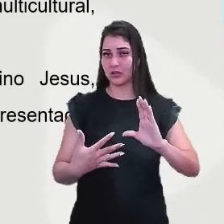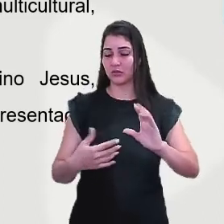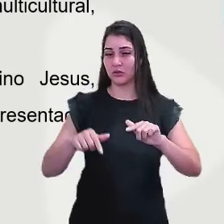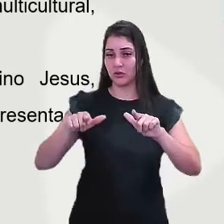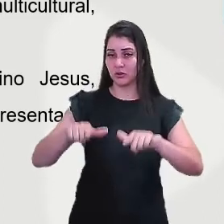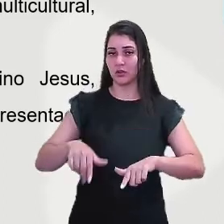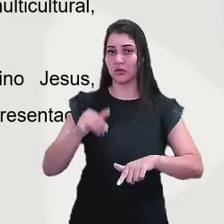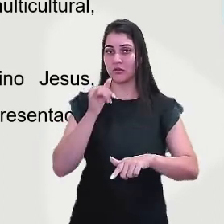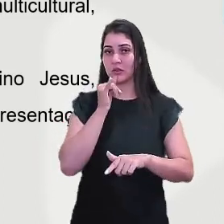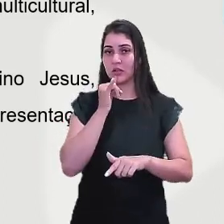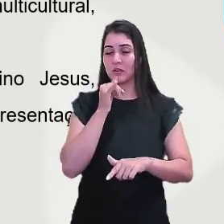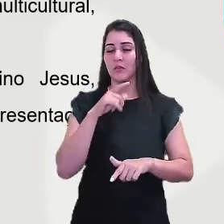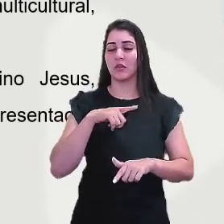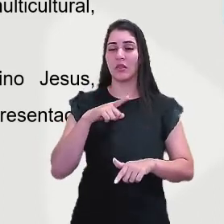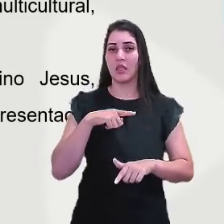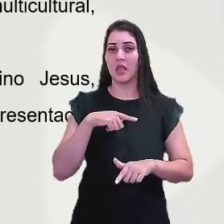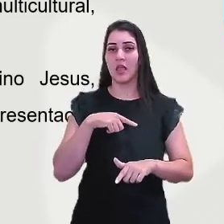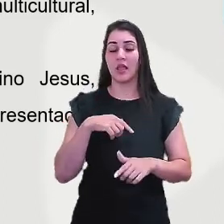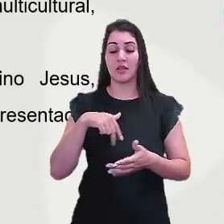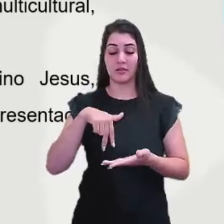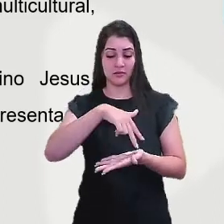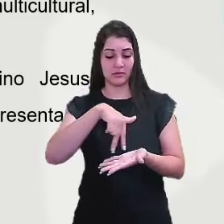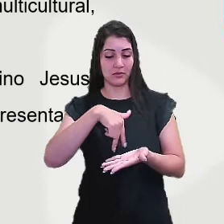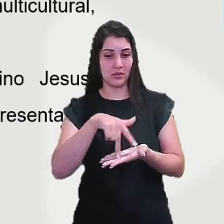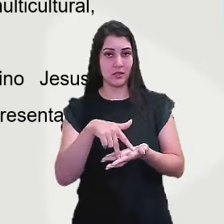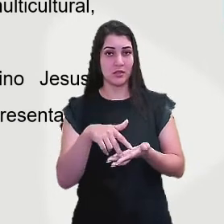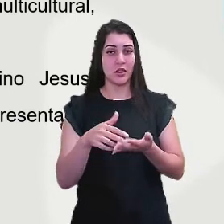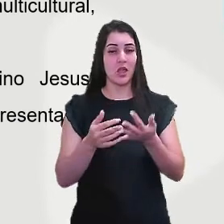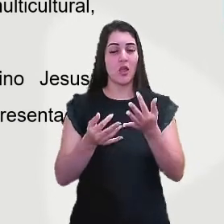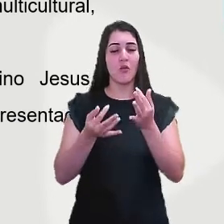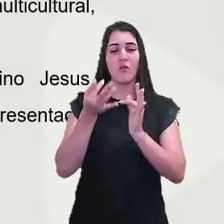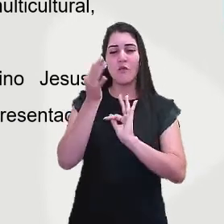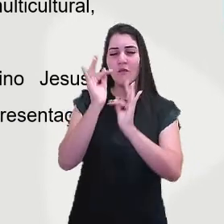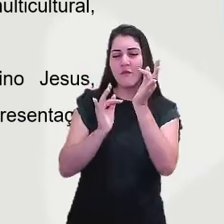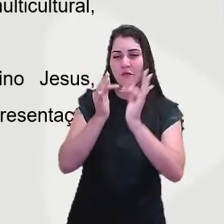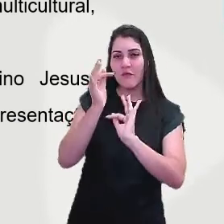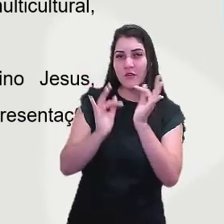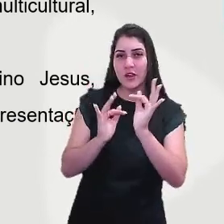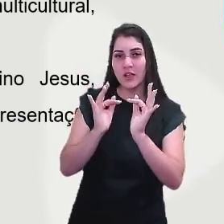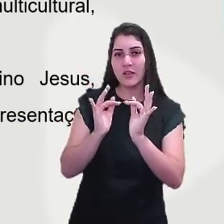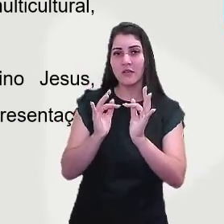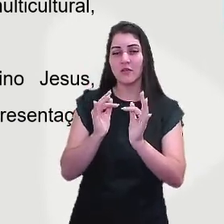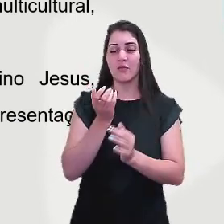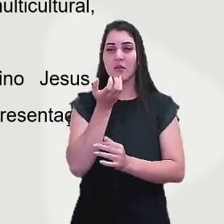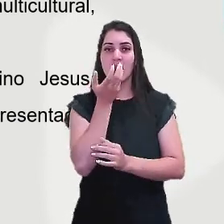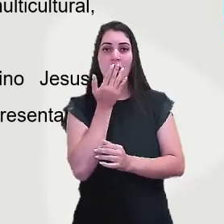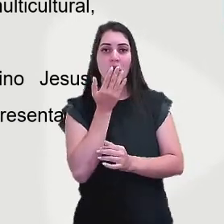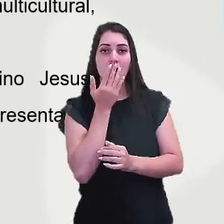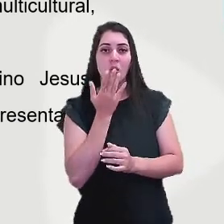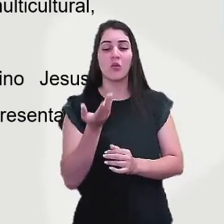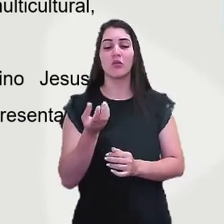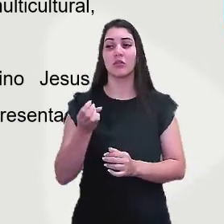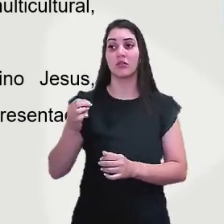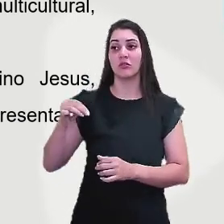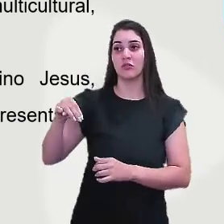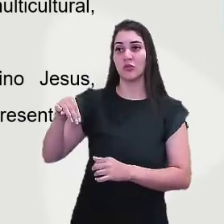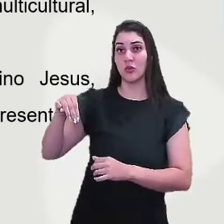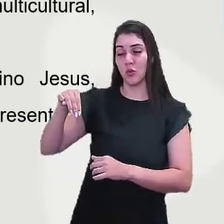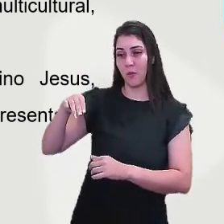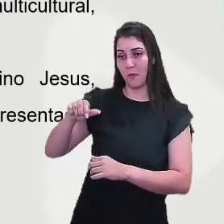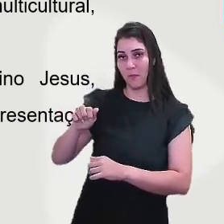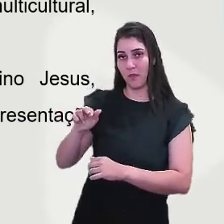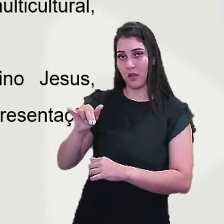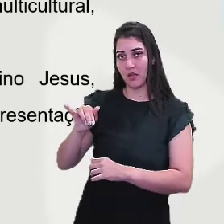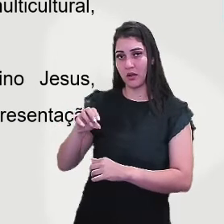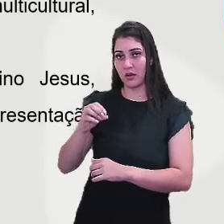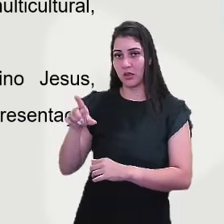Vou trazer o frevo, as cores. Então, o nosso reisado ele vai puxar essas características. Já no Maranhão, Bumba Meu Boi, vai puxar